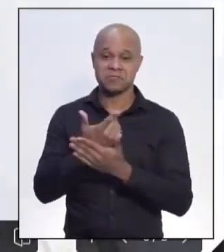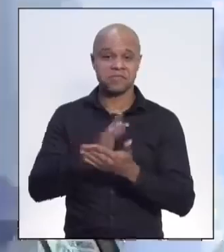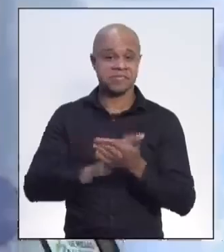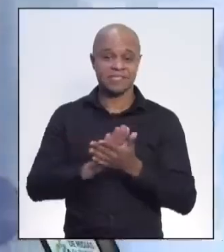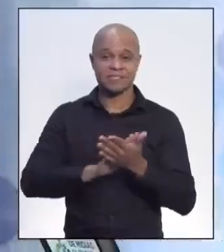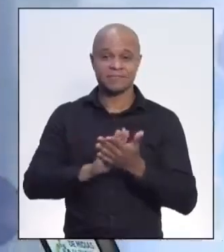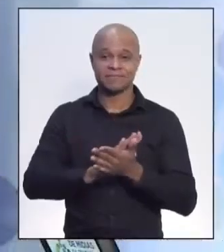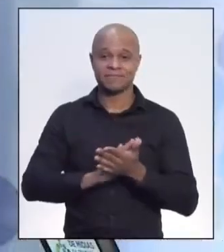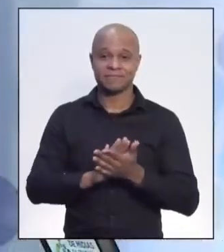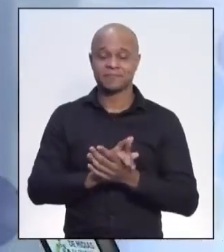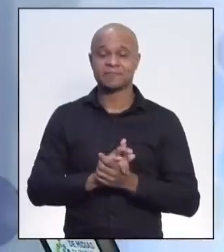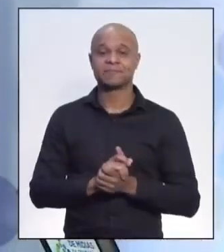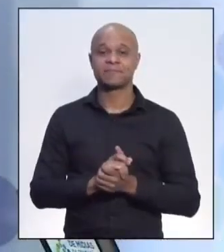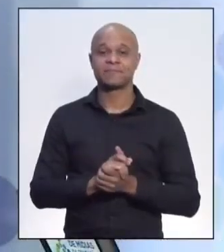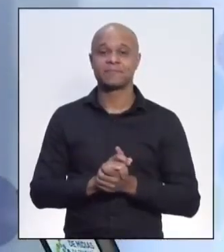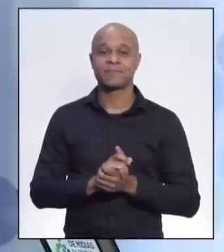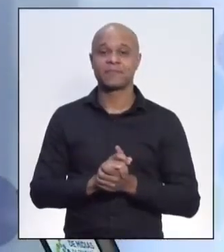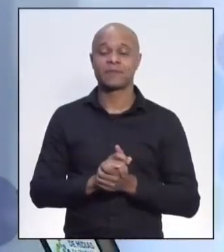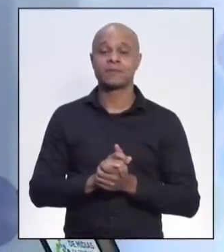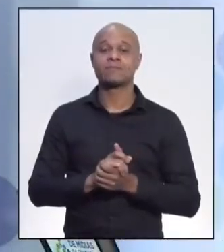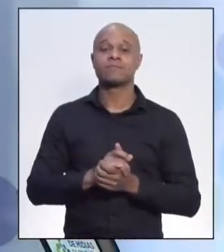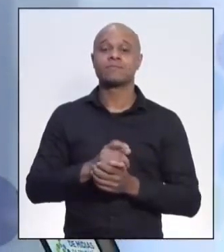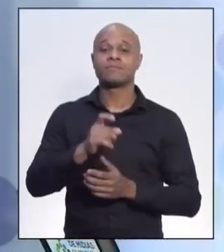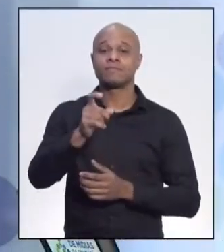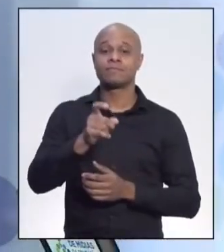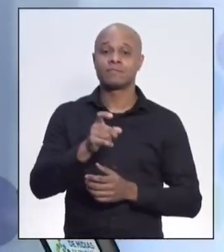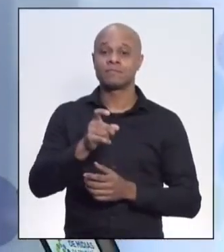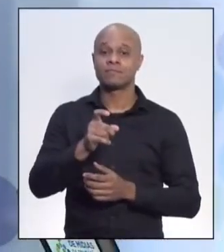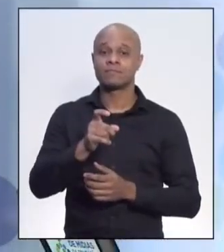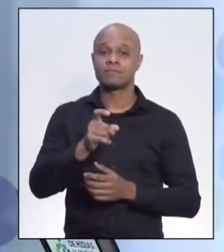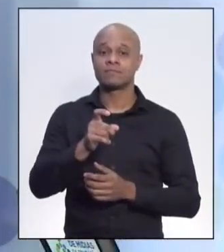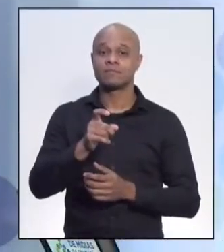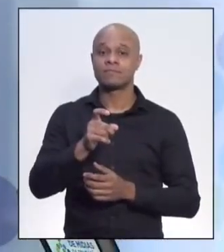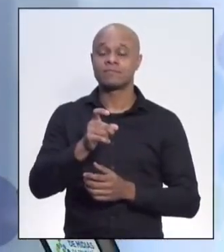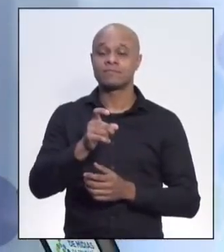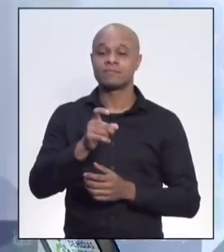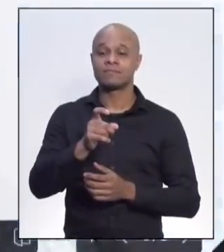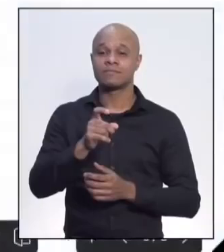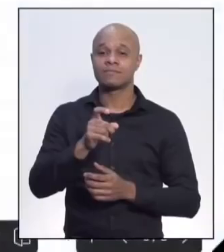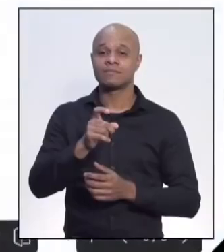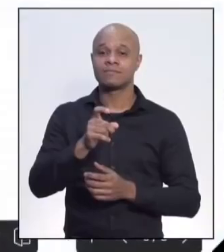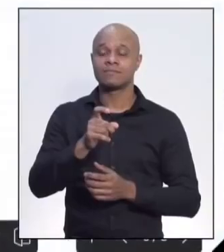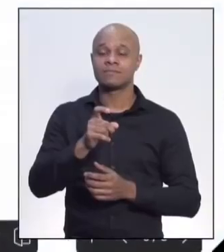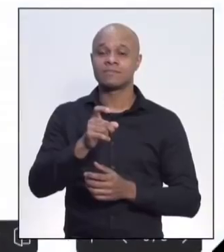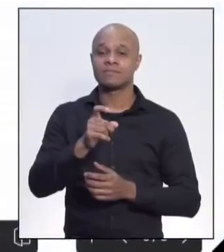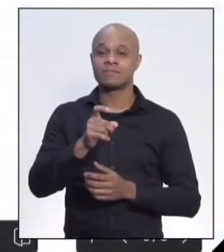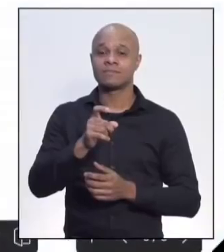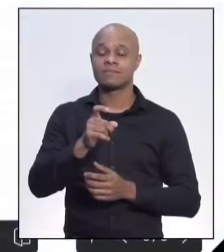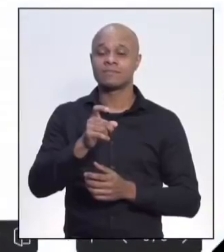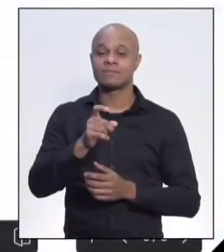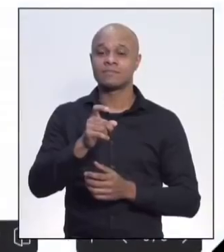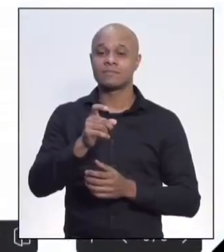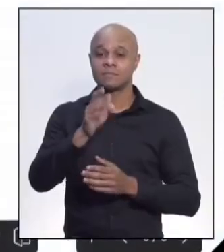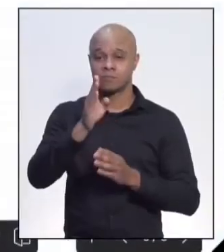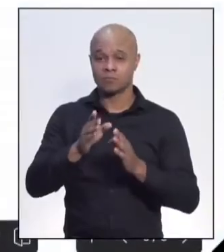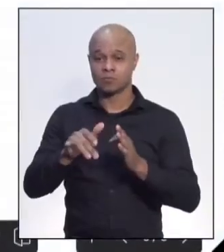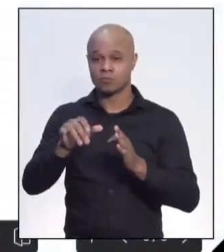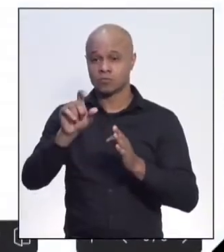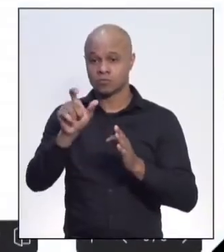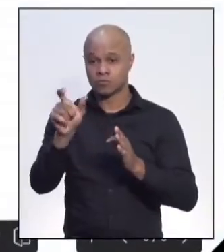da banana. Então, no lugar do x, eu vou fazer a substituição. Qual que é a minha função? 2 vezes